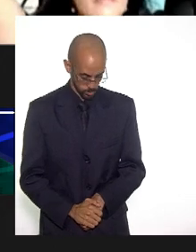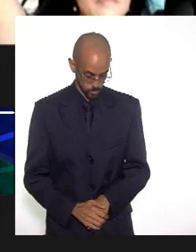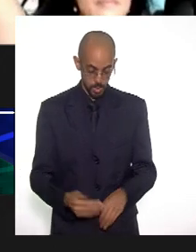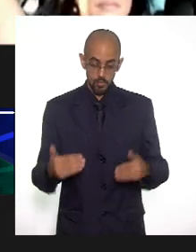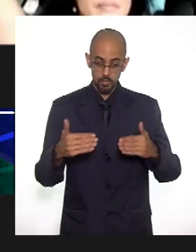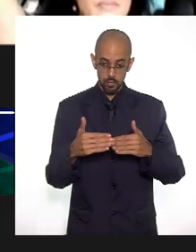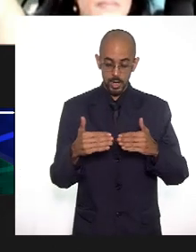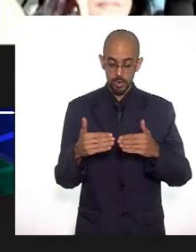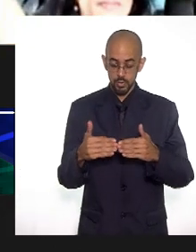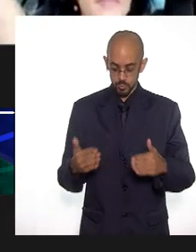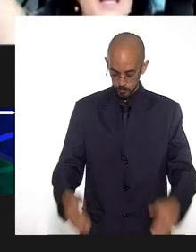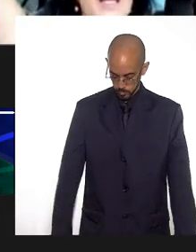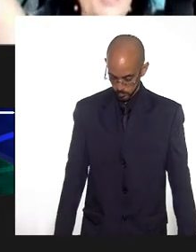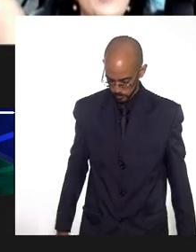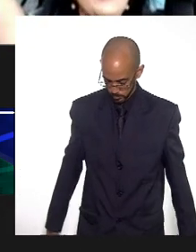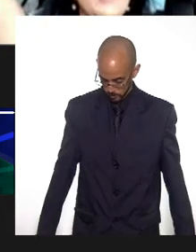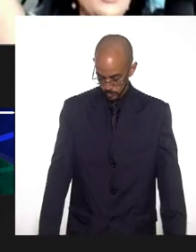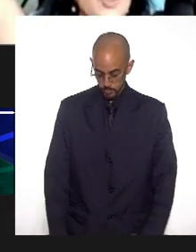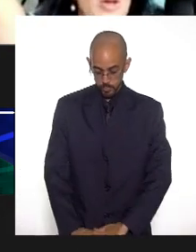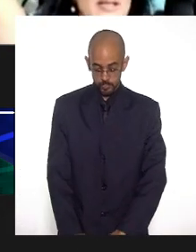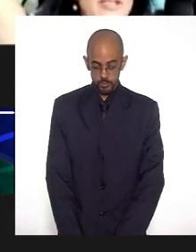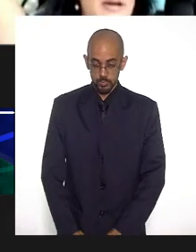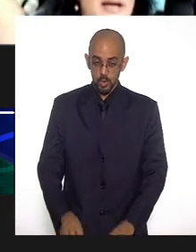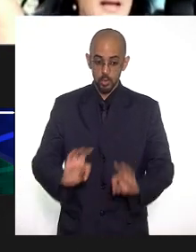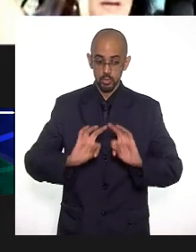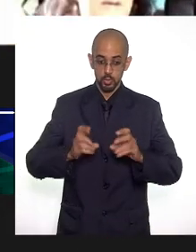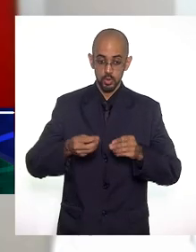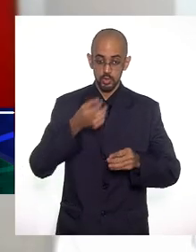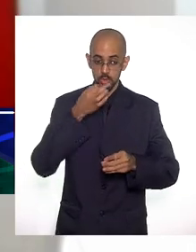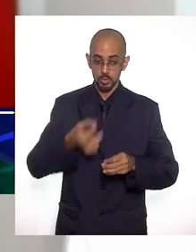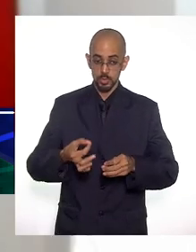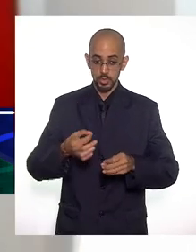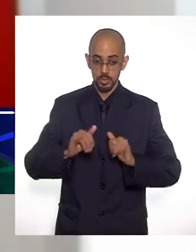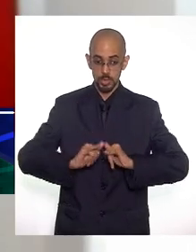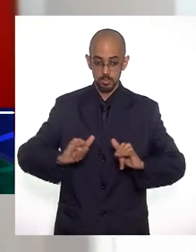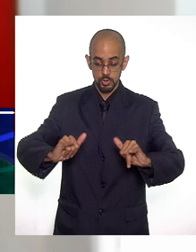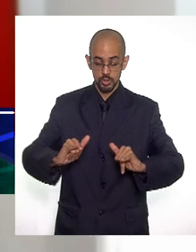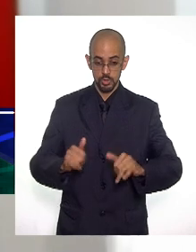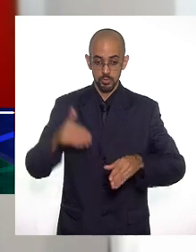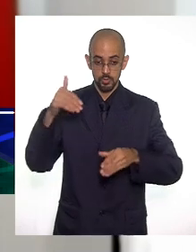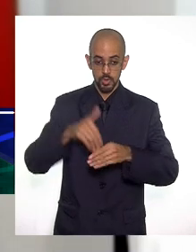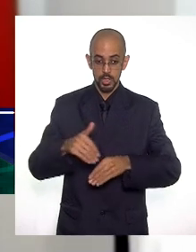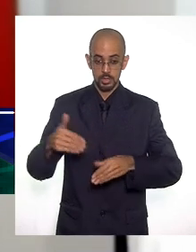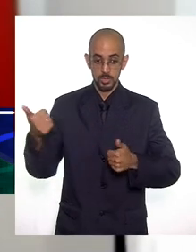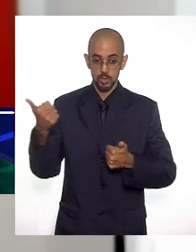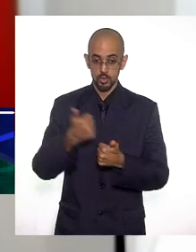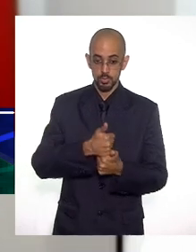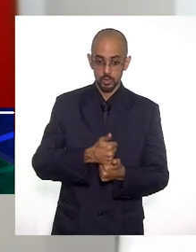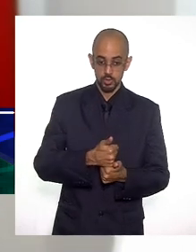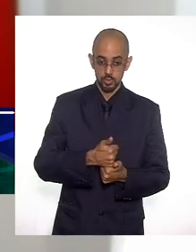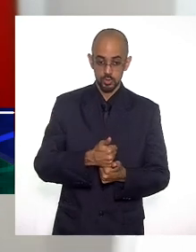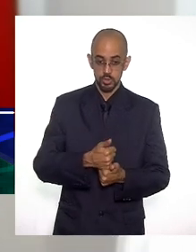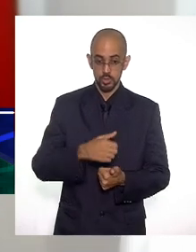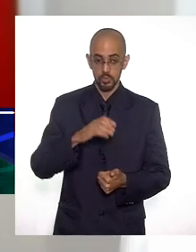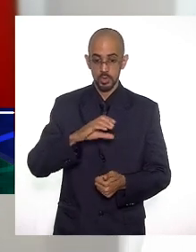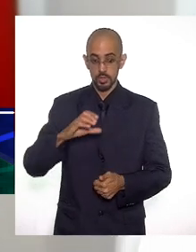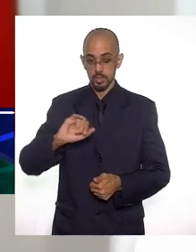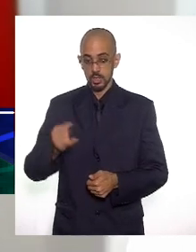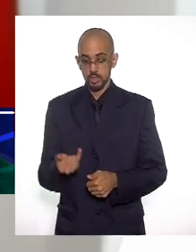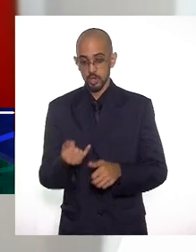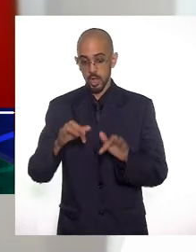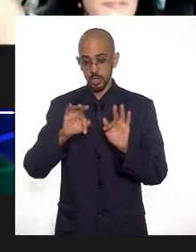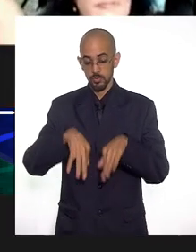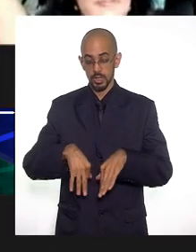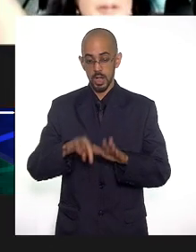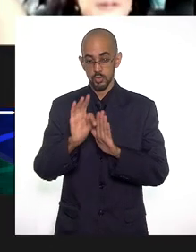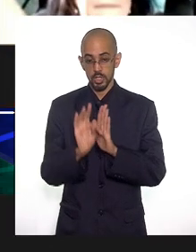Favorável, presidente. Os pareceres emitidos em votação substitutivo da Comissão de Constituição e Justiça com forma final de redação. Os